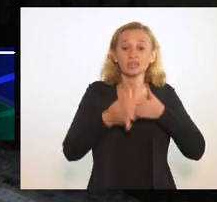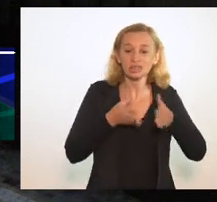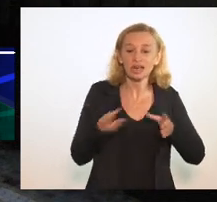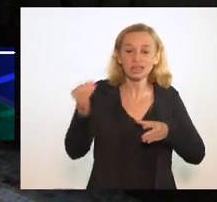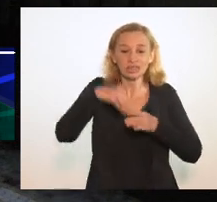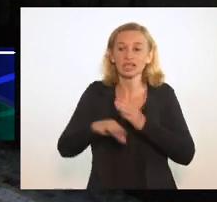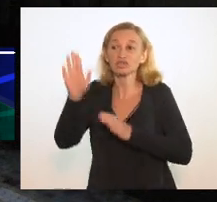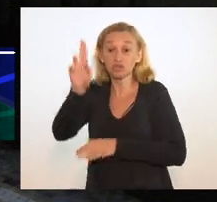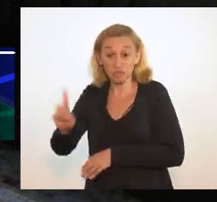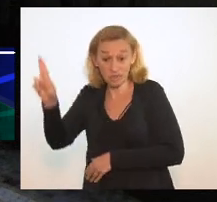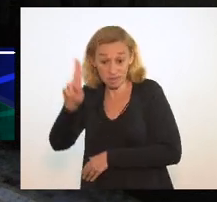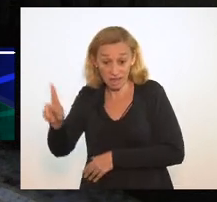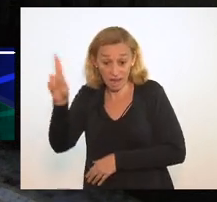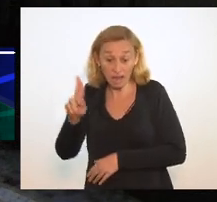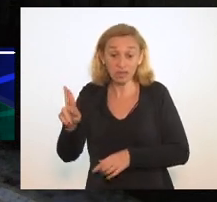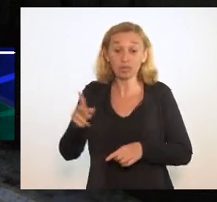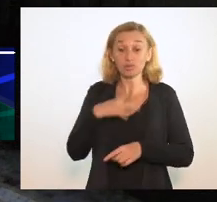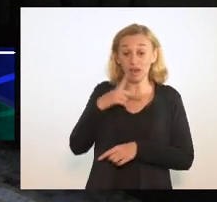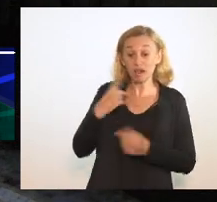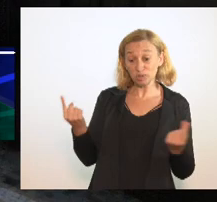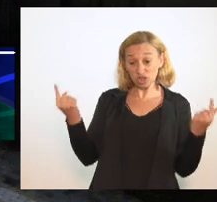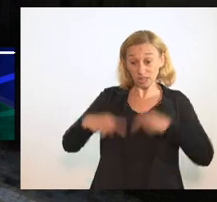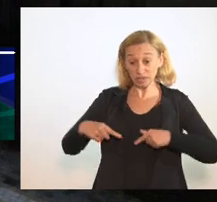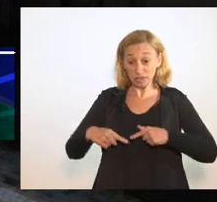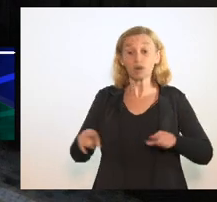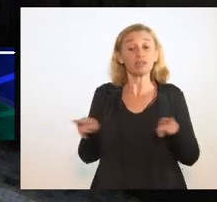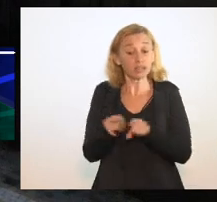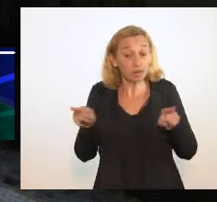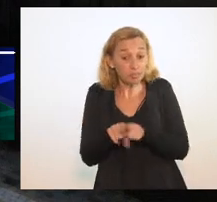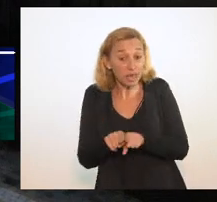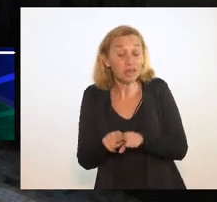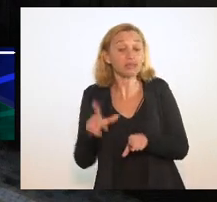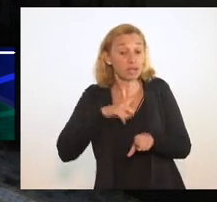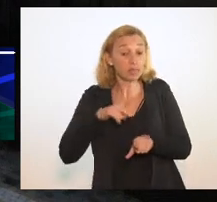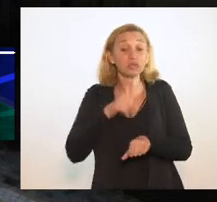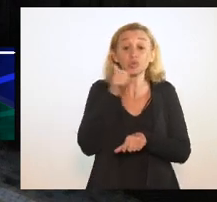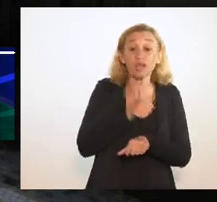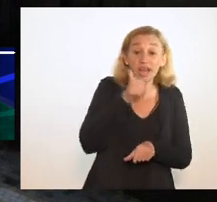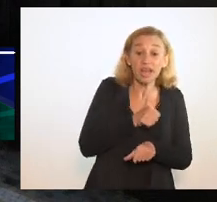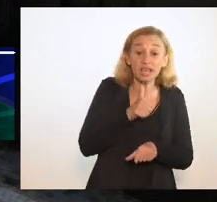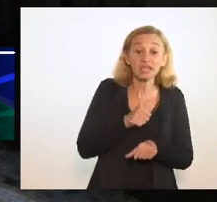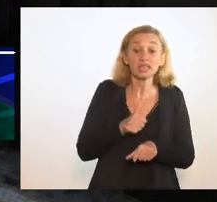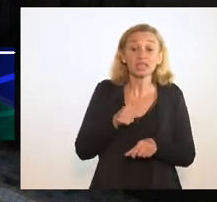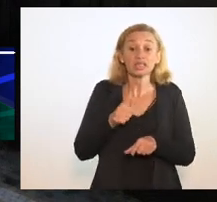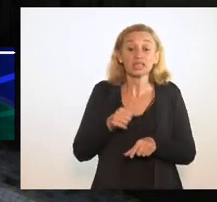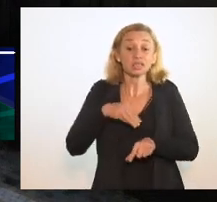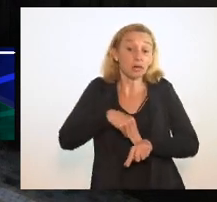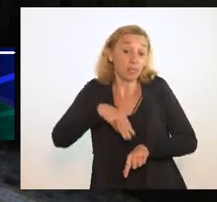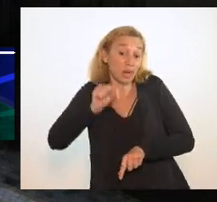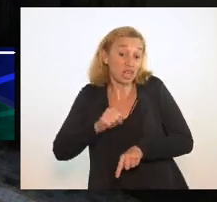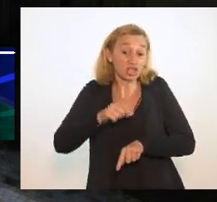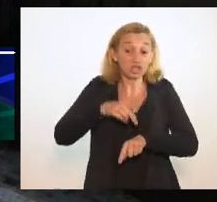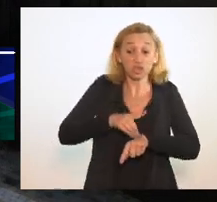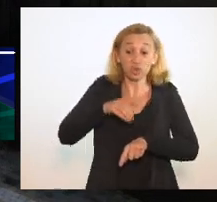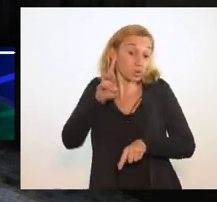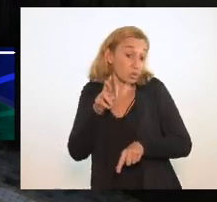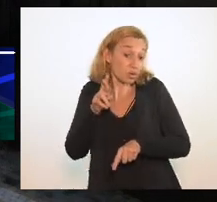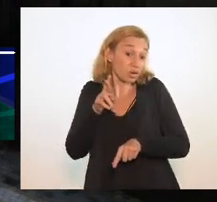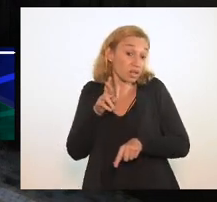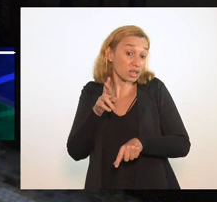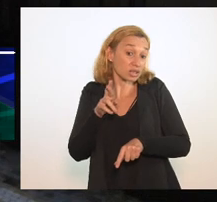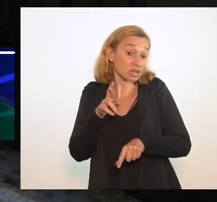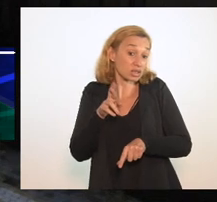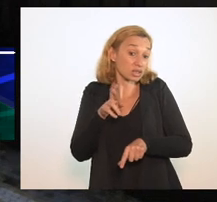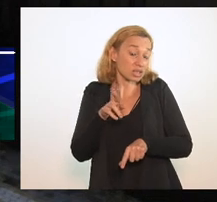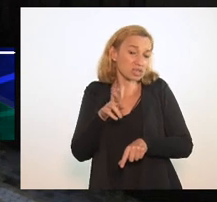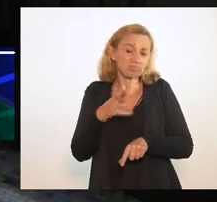das universidades, porque quando a gente fala de desafios, também temos mulheres que são mestras, doutoras, pós-doutoras e sequer